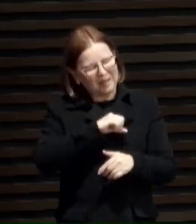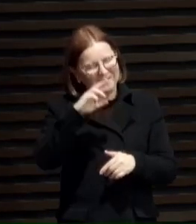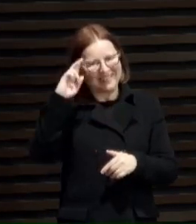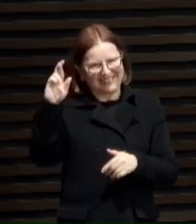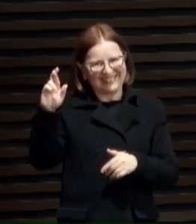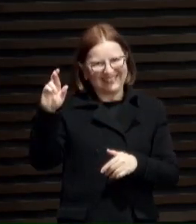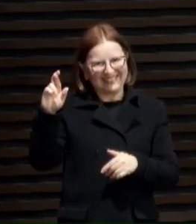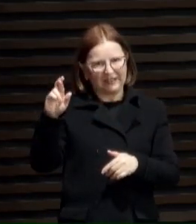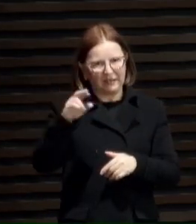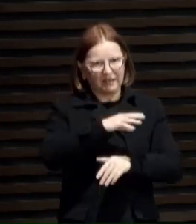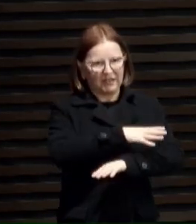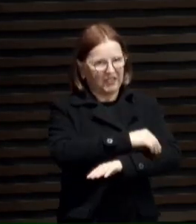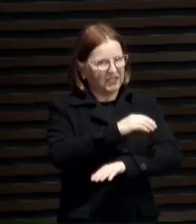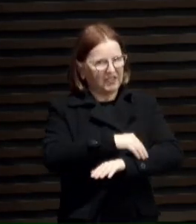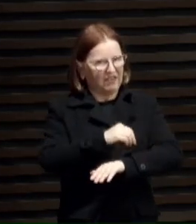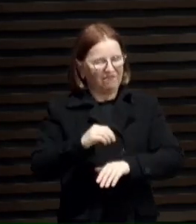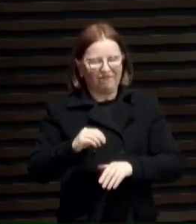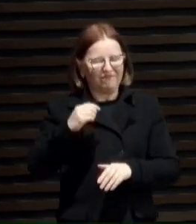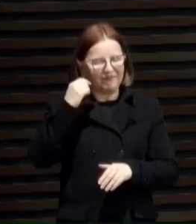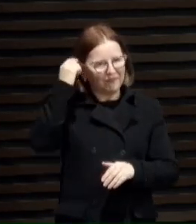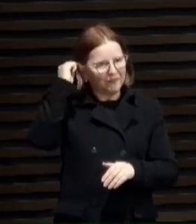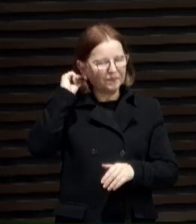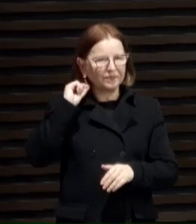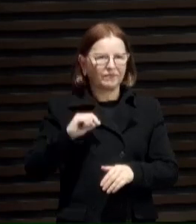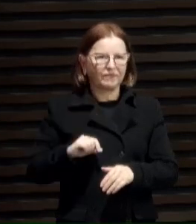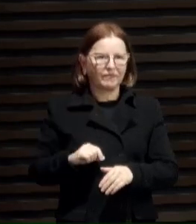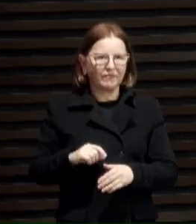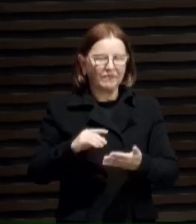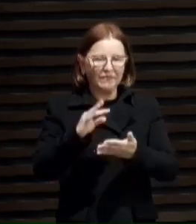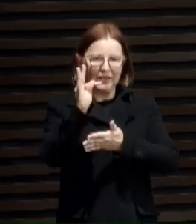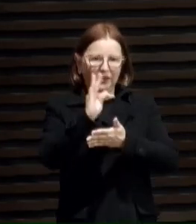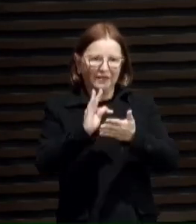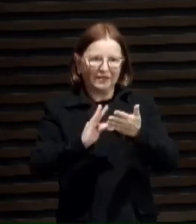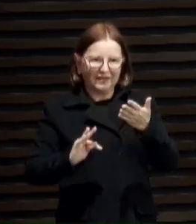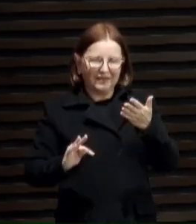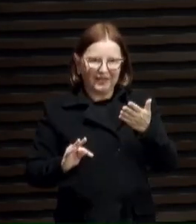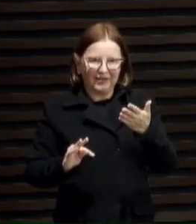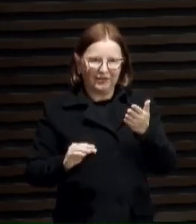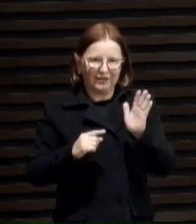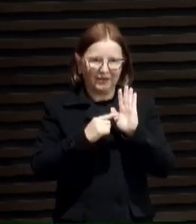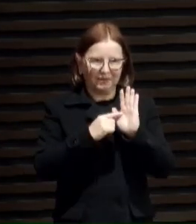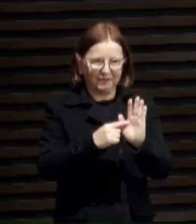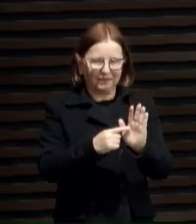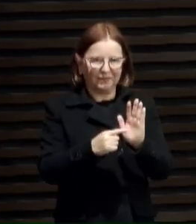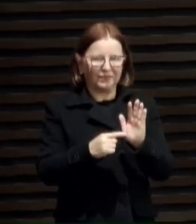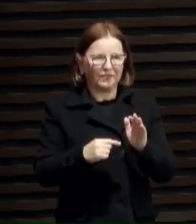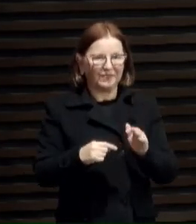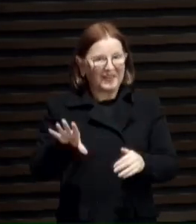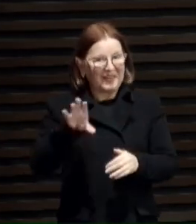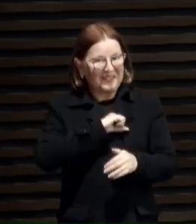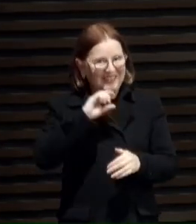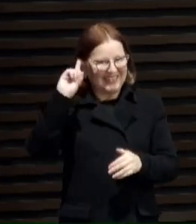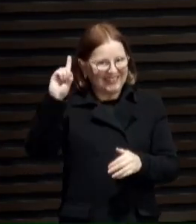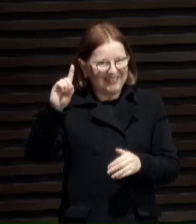e Esaú era rebelde ao Senhor. E agora um texto que confirma o amor de